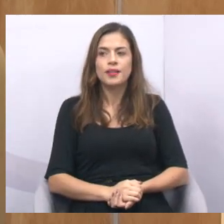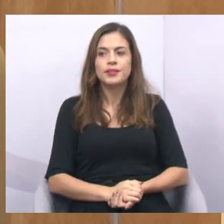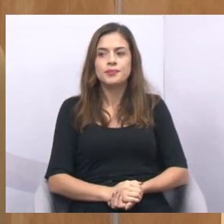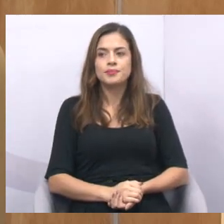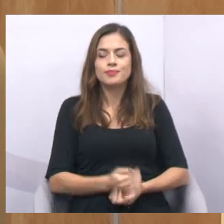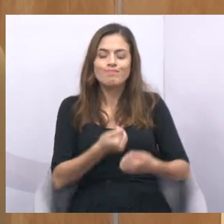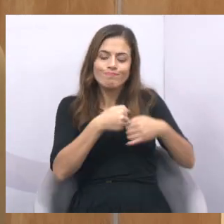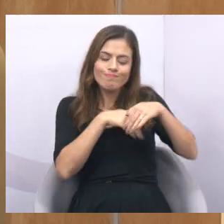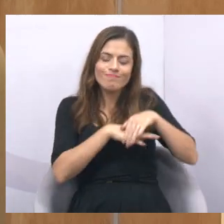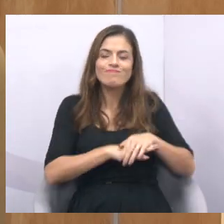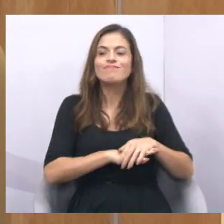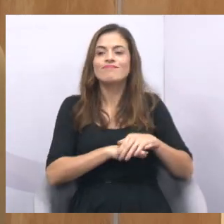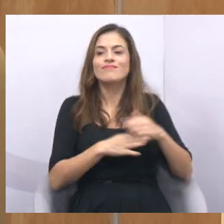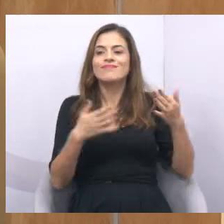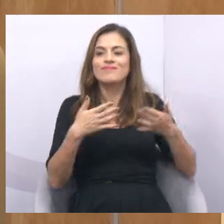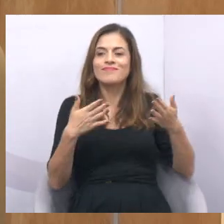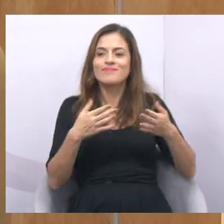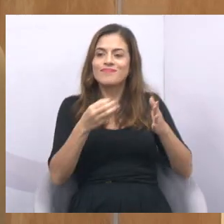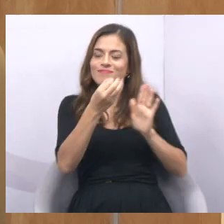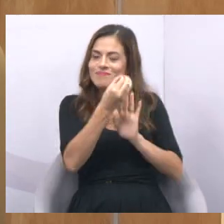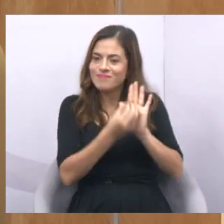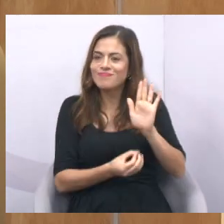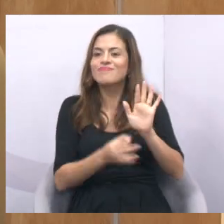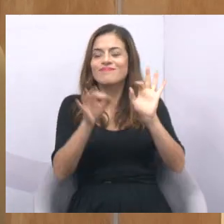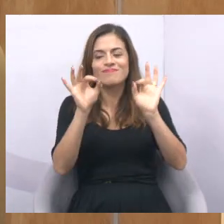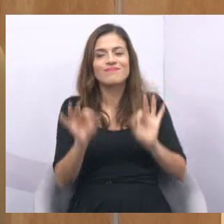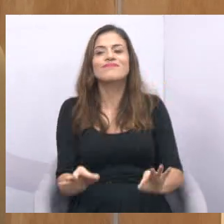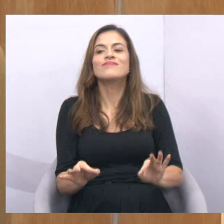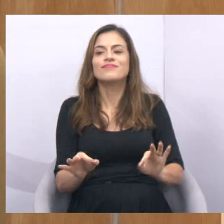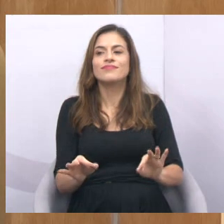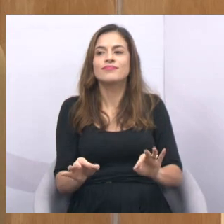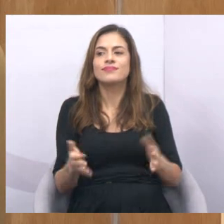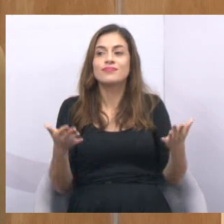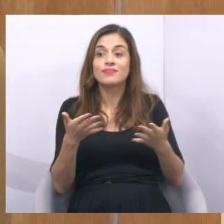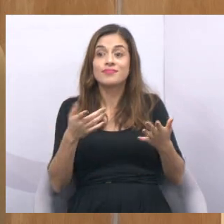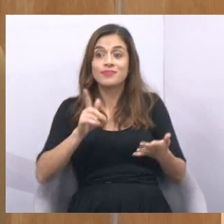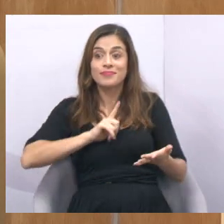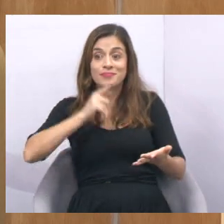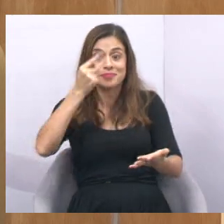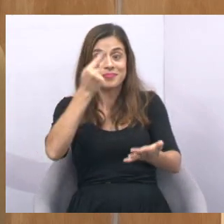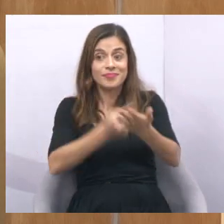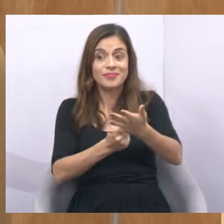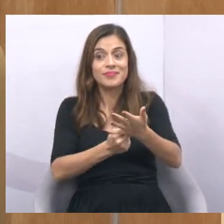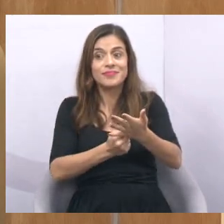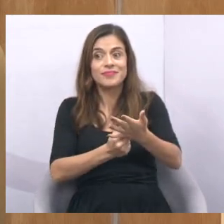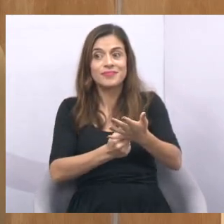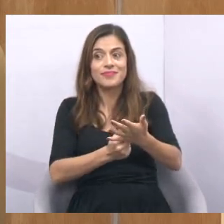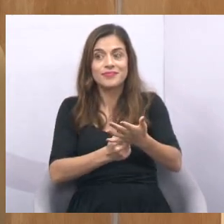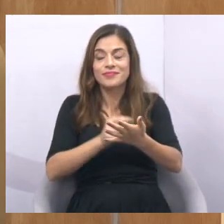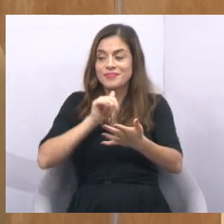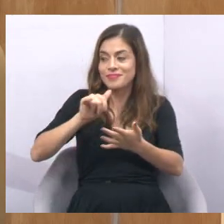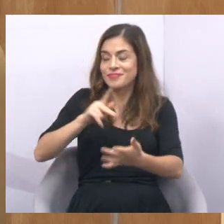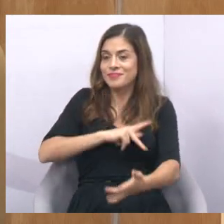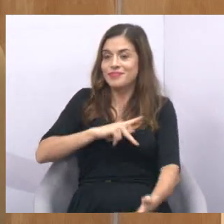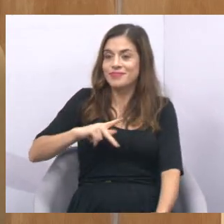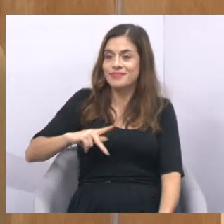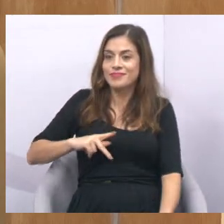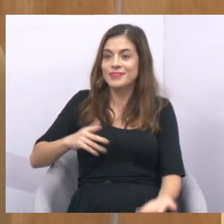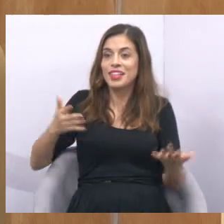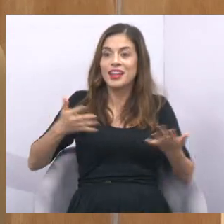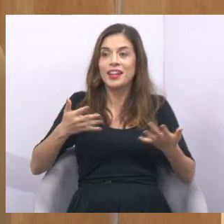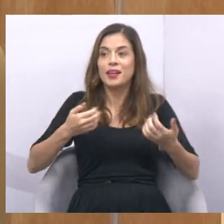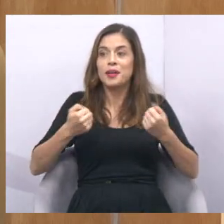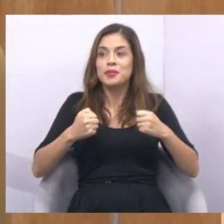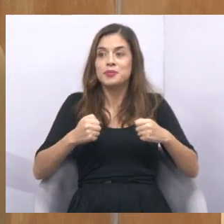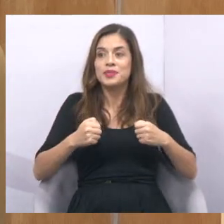e hoje você está oficializando. E está me dando agora, eu já tenho um compromisso. Eu falei para o presidente que agora eu tenho que aprender